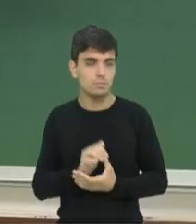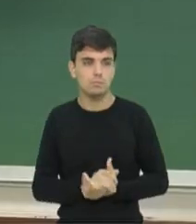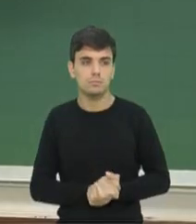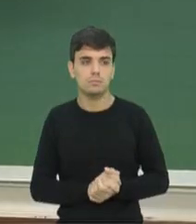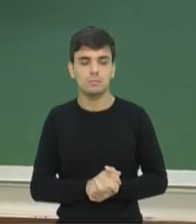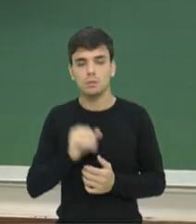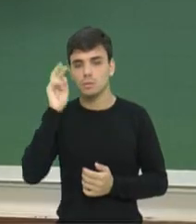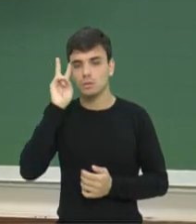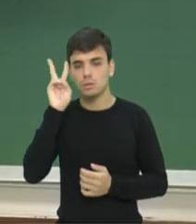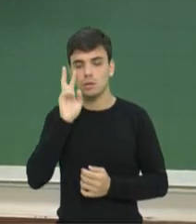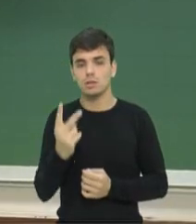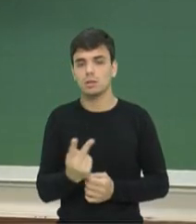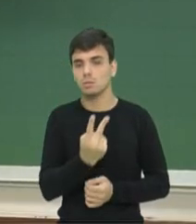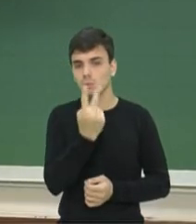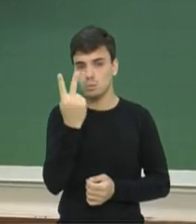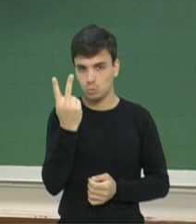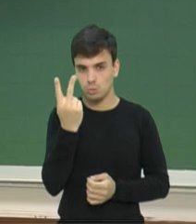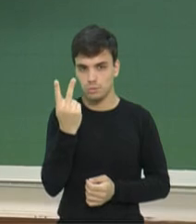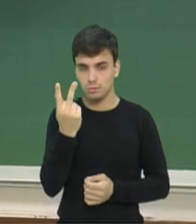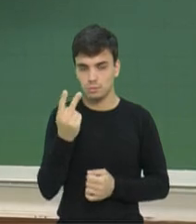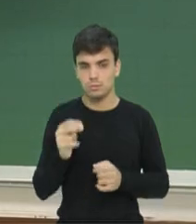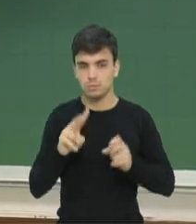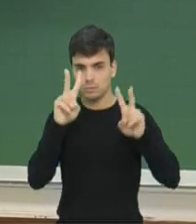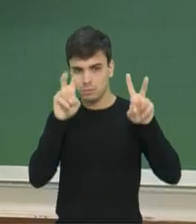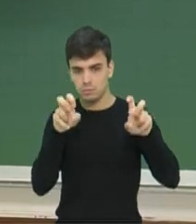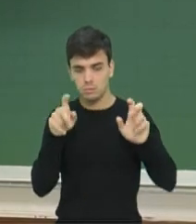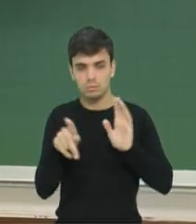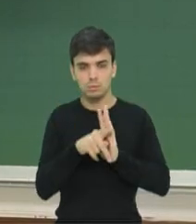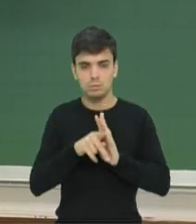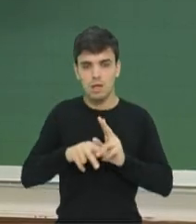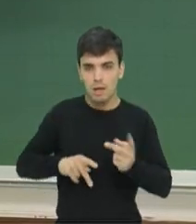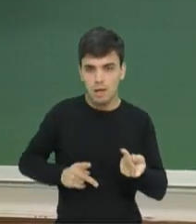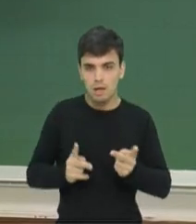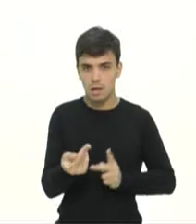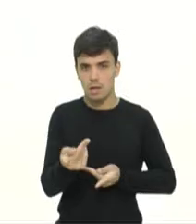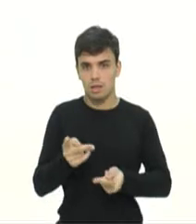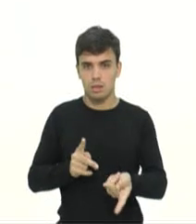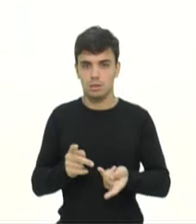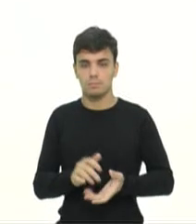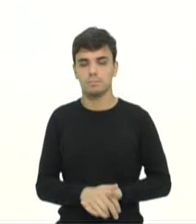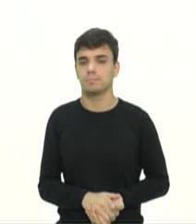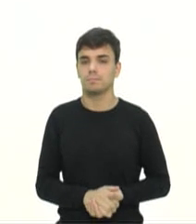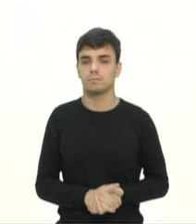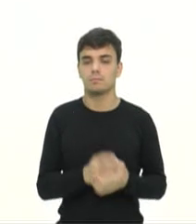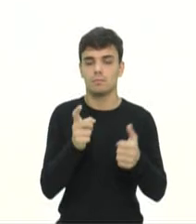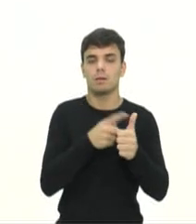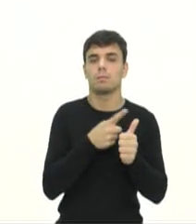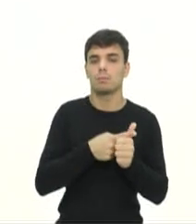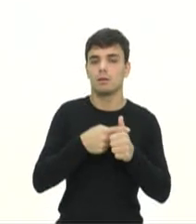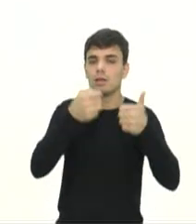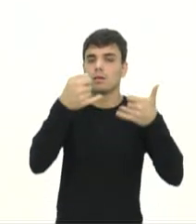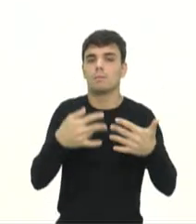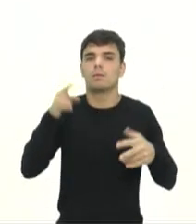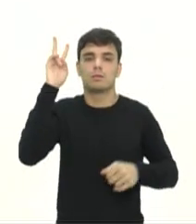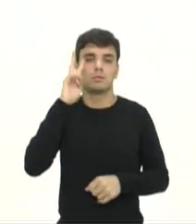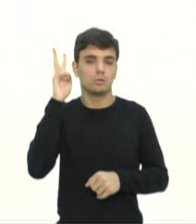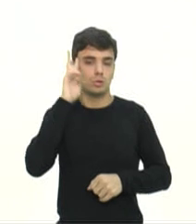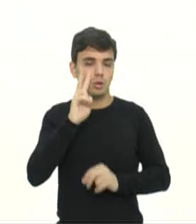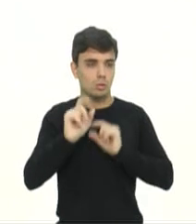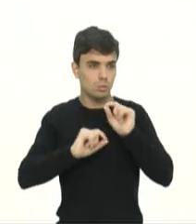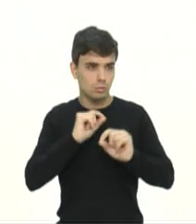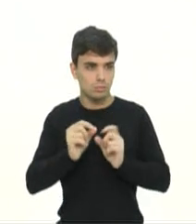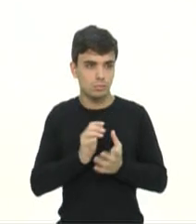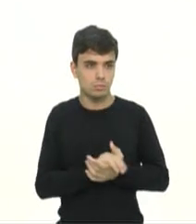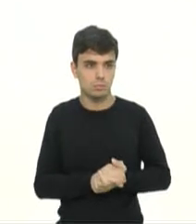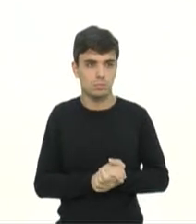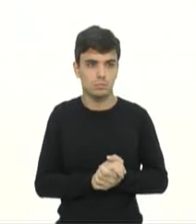falei, então tem duas vertentes históricas que tratam o karatê. Na primeira delas, o quê? Conta a história que surgiu em Okinawa,